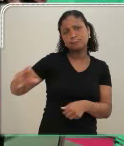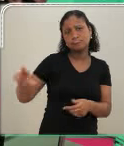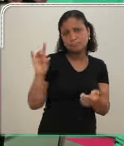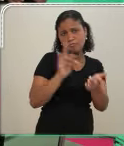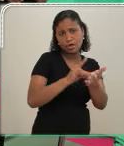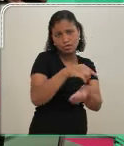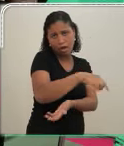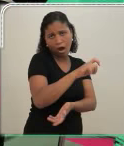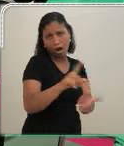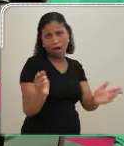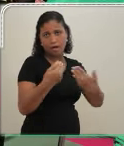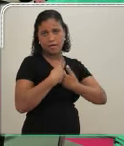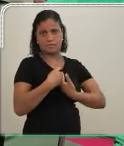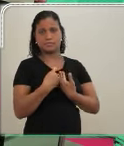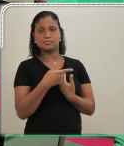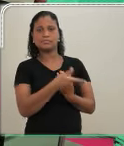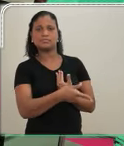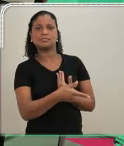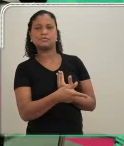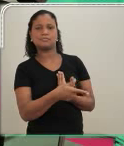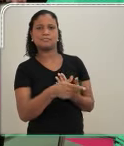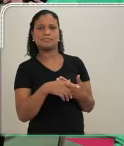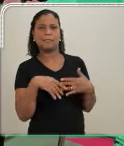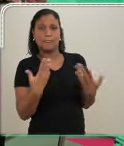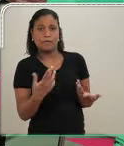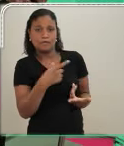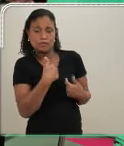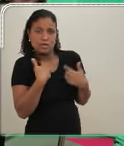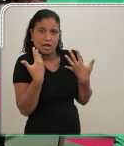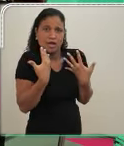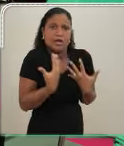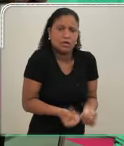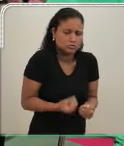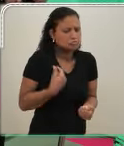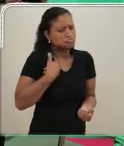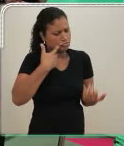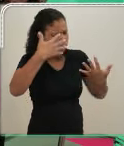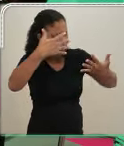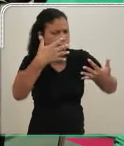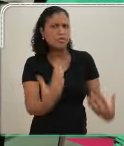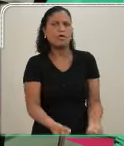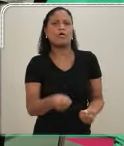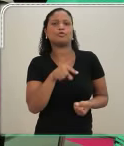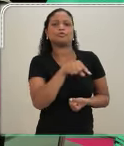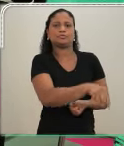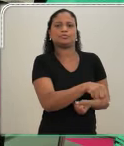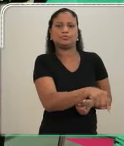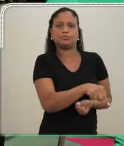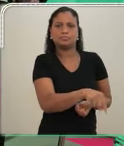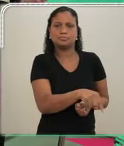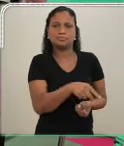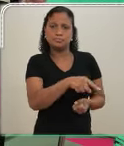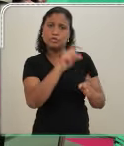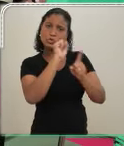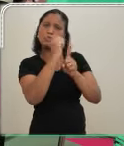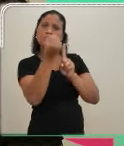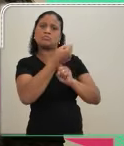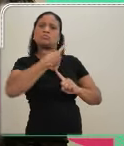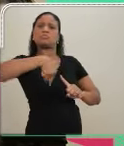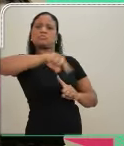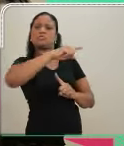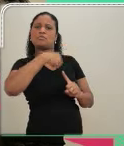autismo. E é dessa forma, né? Quando você aceita, quando você assume, a sociedade dá de volta aquilo que você